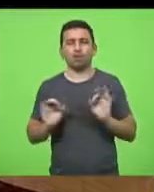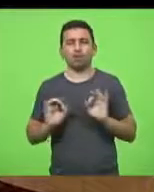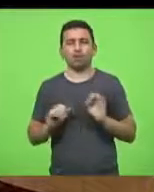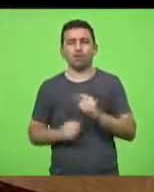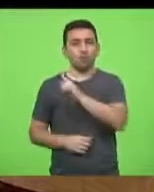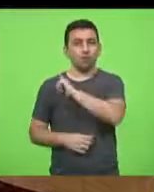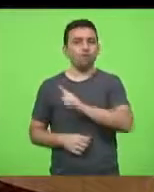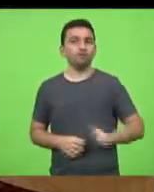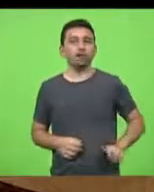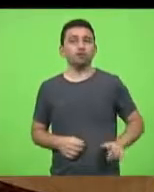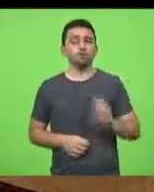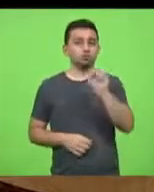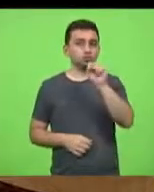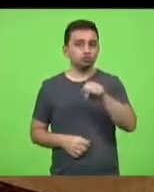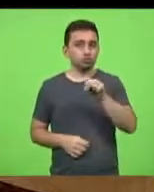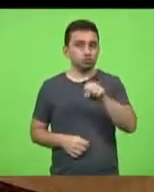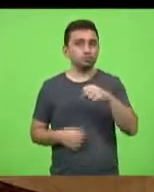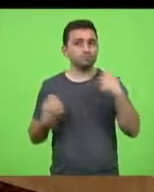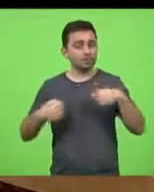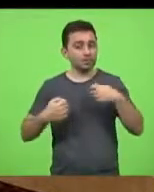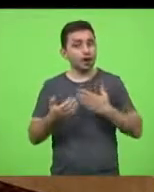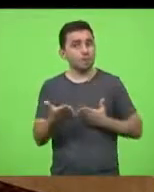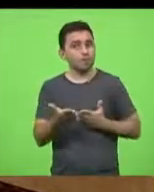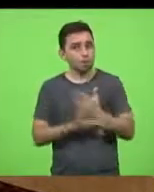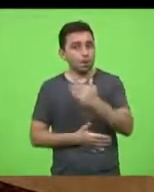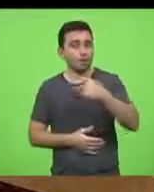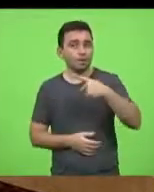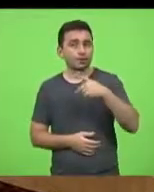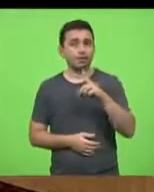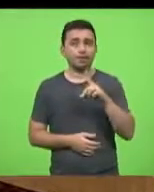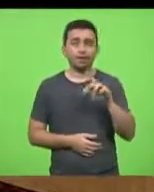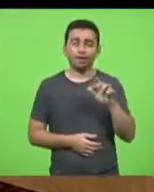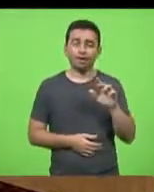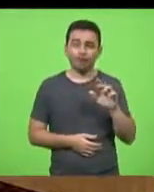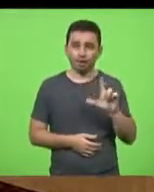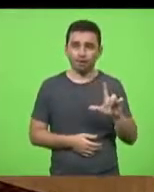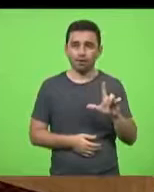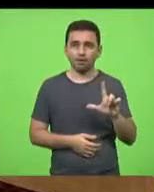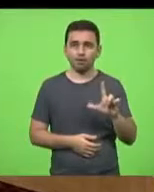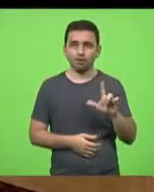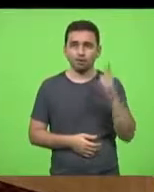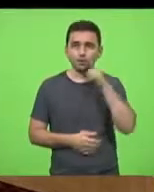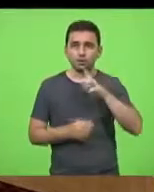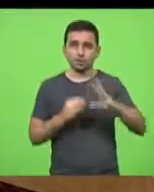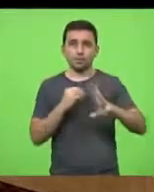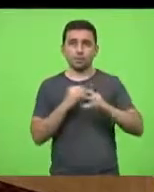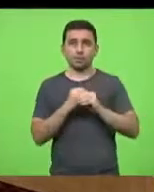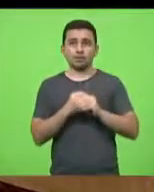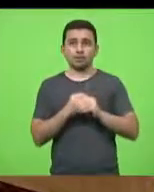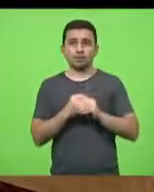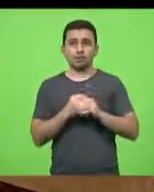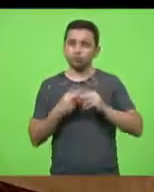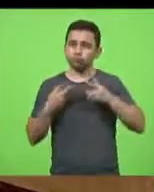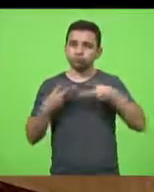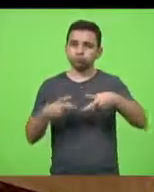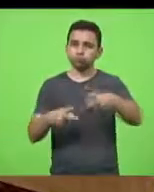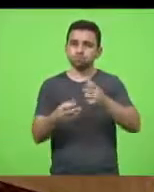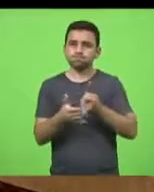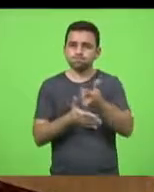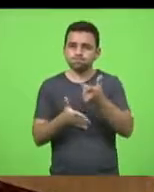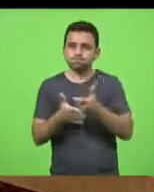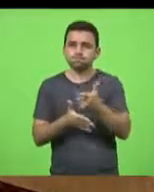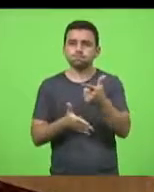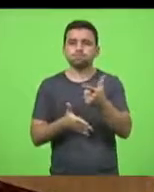ele precisa da aprovação deste PDL para poder prorrogar por emenda a vigência do pagamento da retribuição